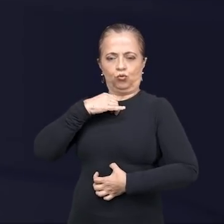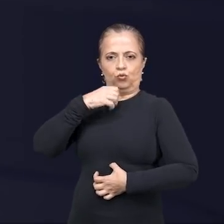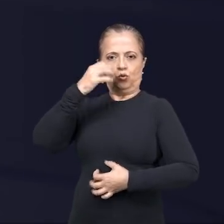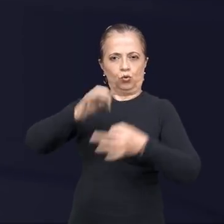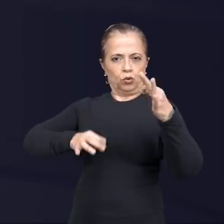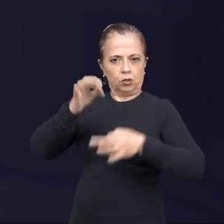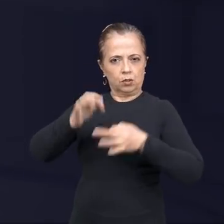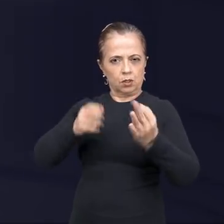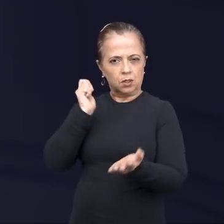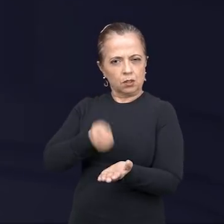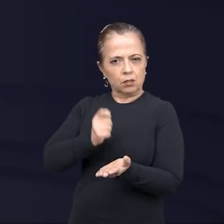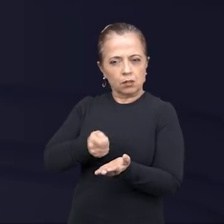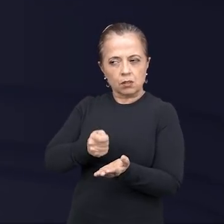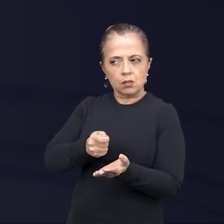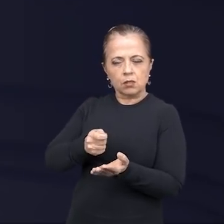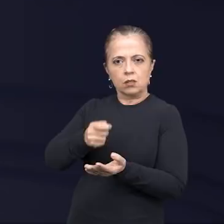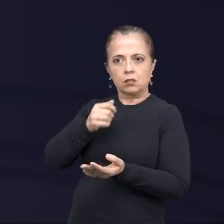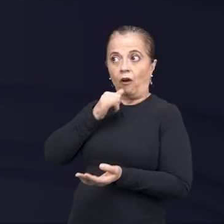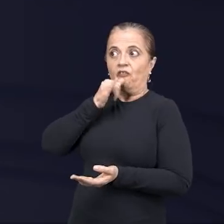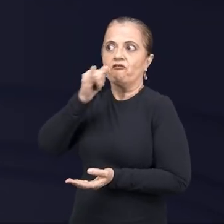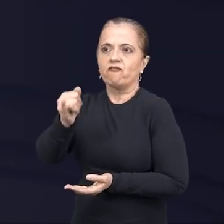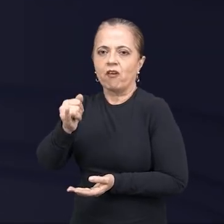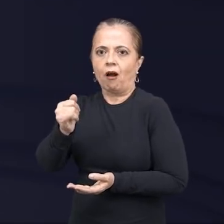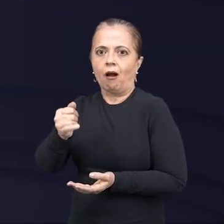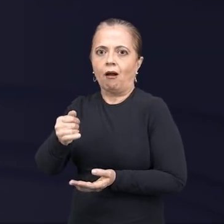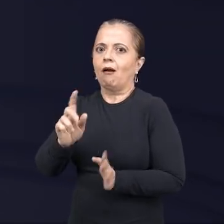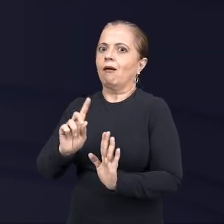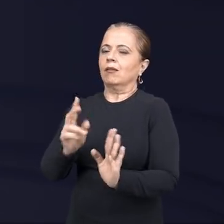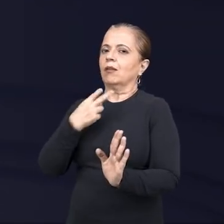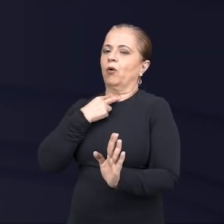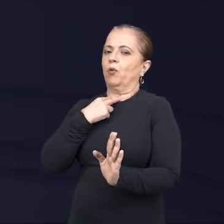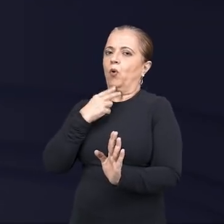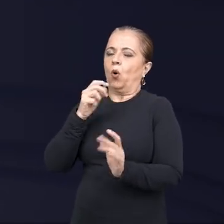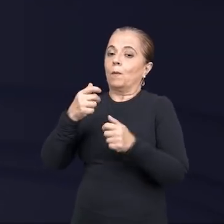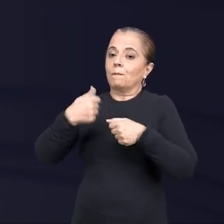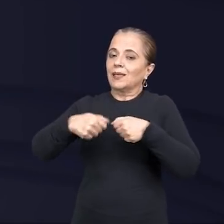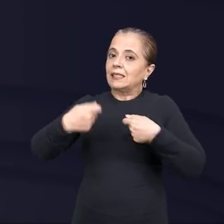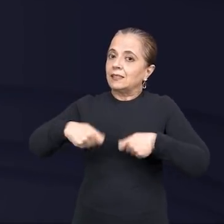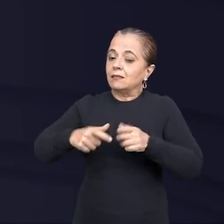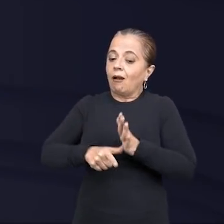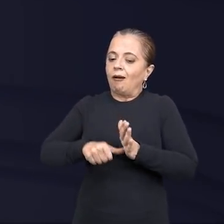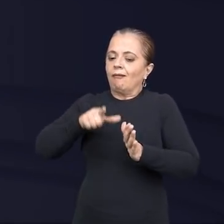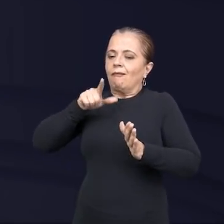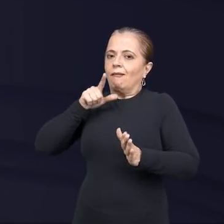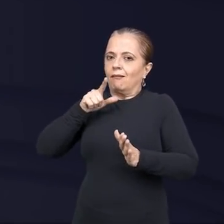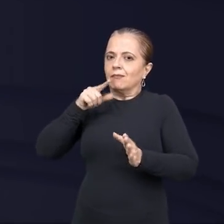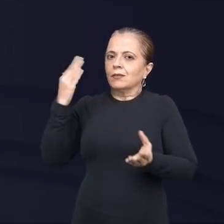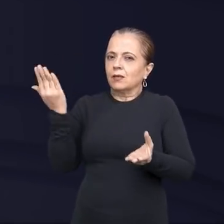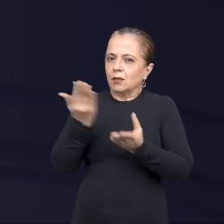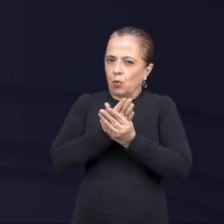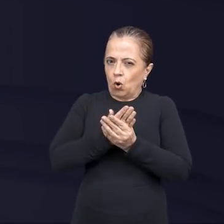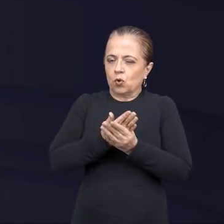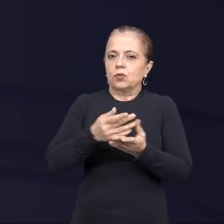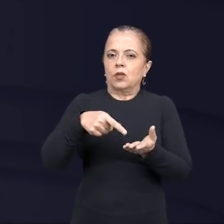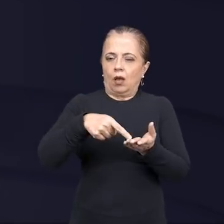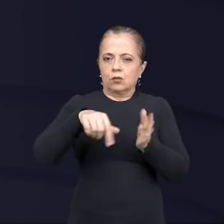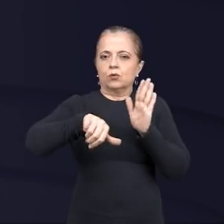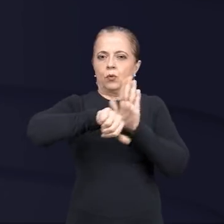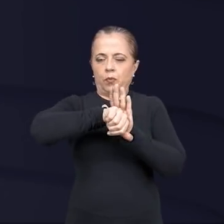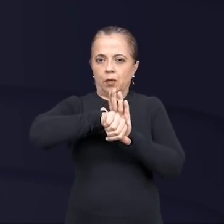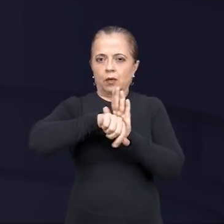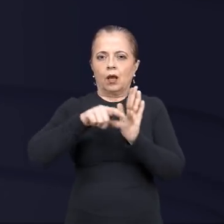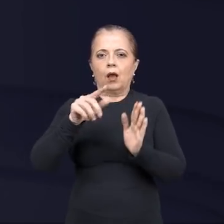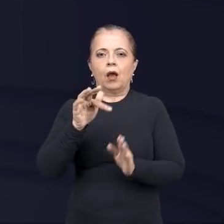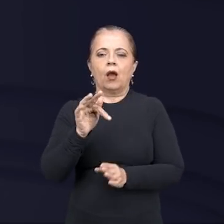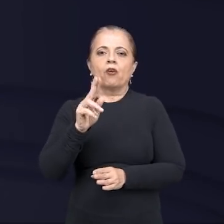juiz que não seja útil e necessária ao processo. Então você tem no processo penal